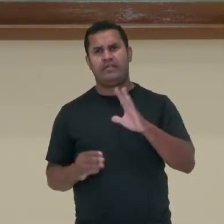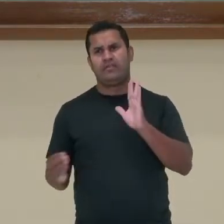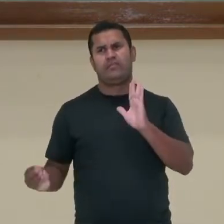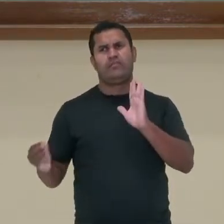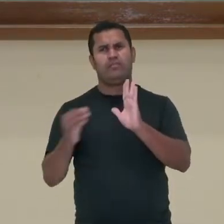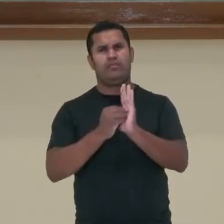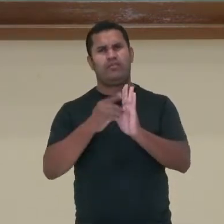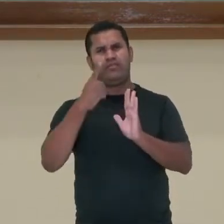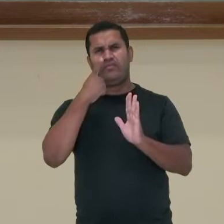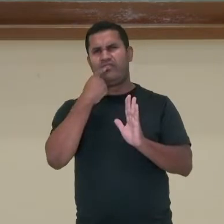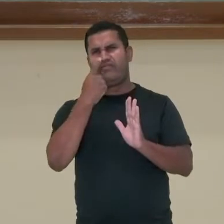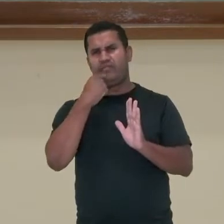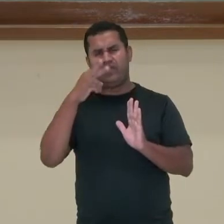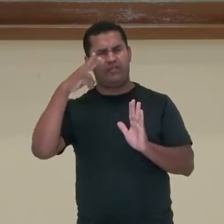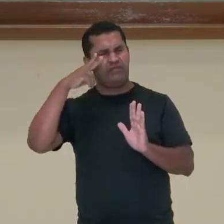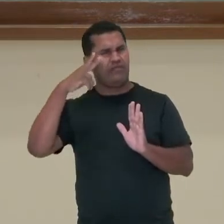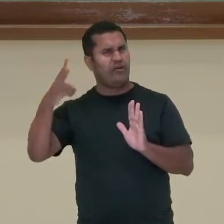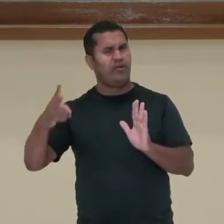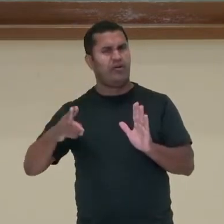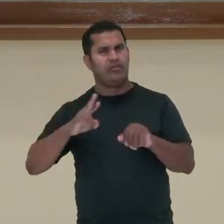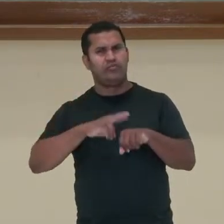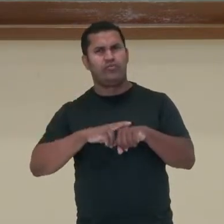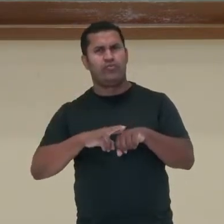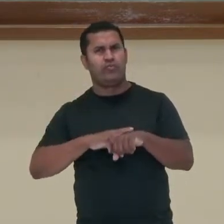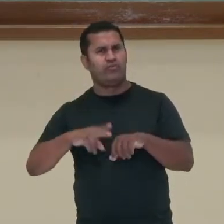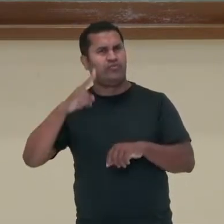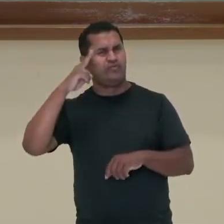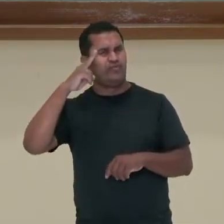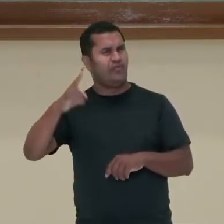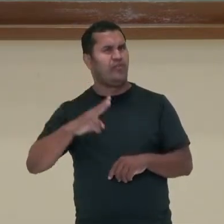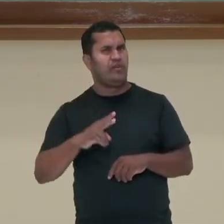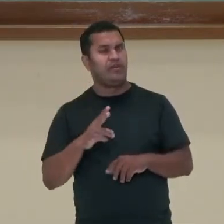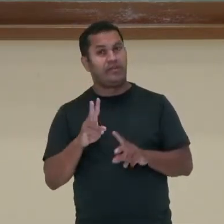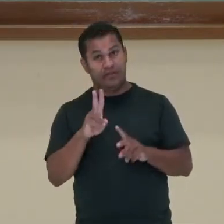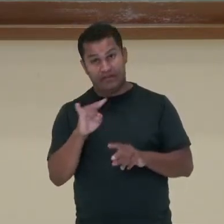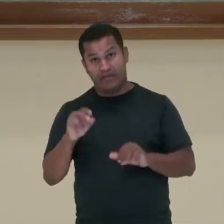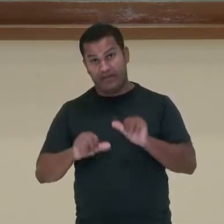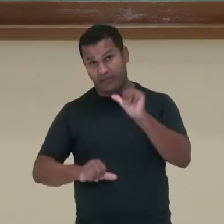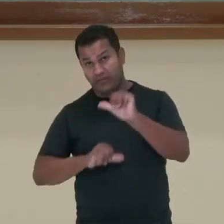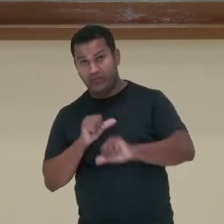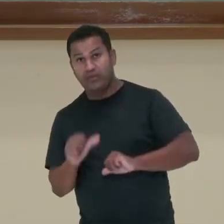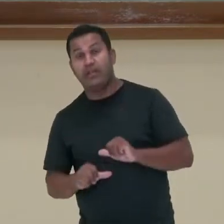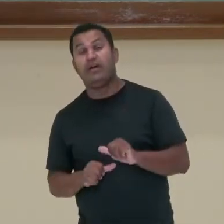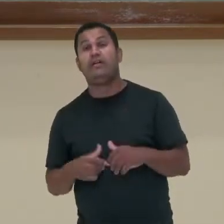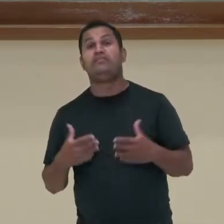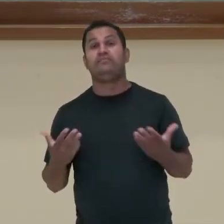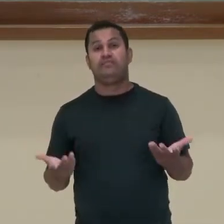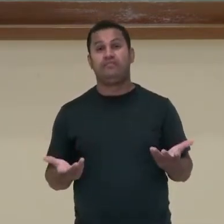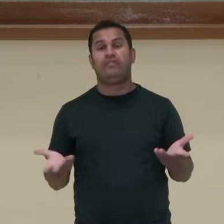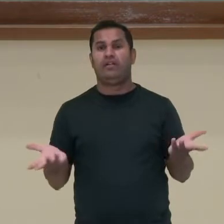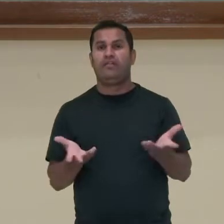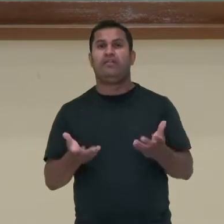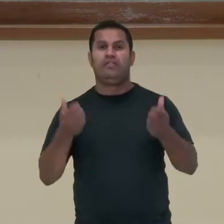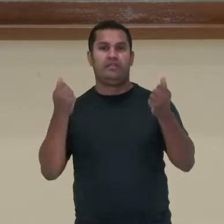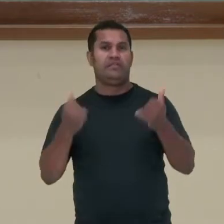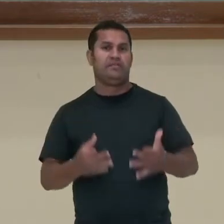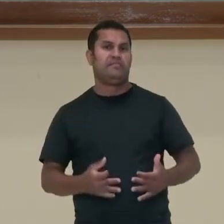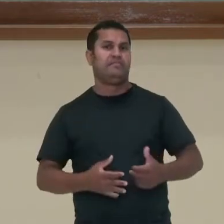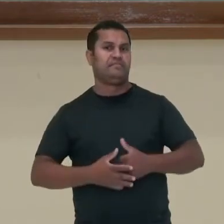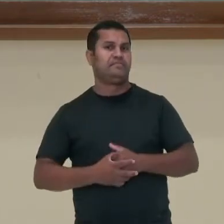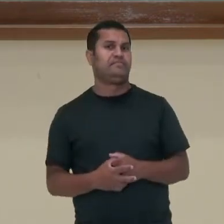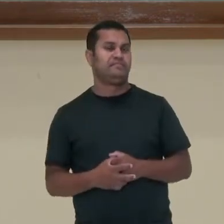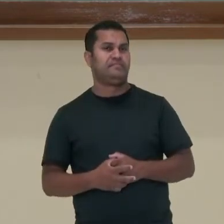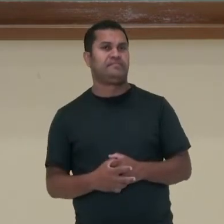roxo. Será que isso aí vai mudar a expressão do quadro com relação à realidade que eu estou vendo? Essa aula vai responder que com certeza